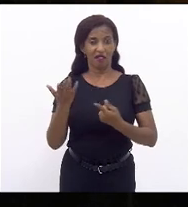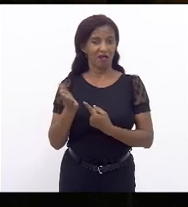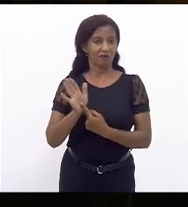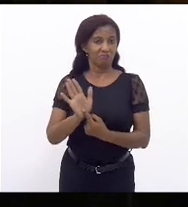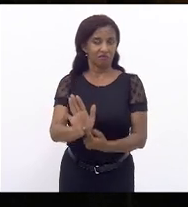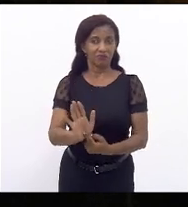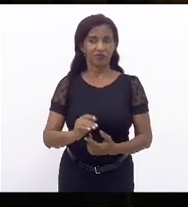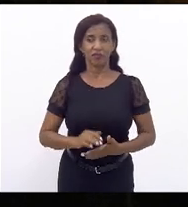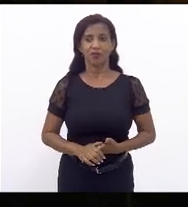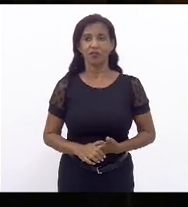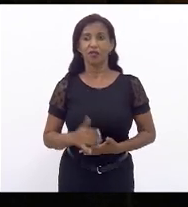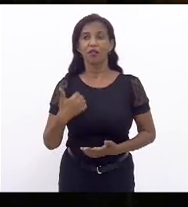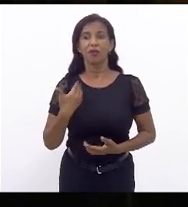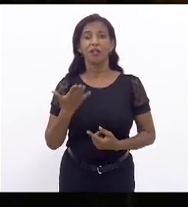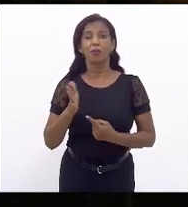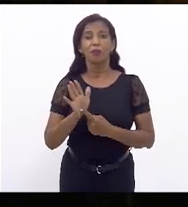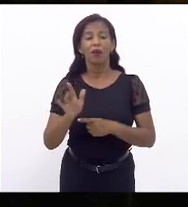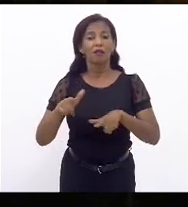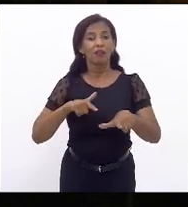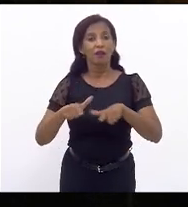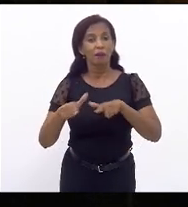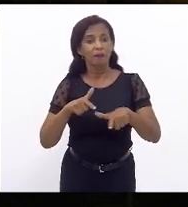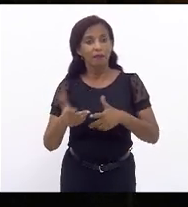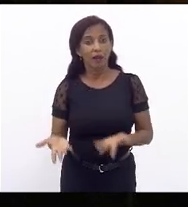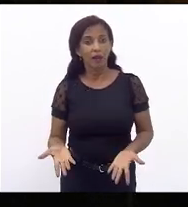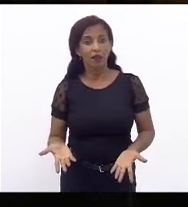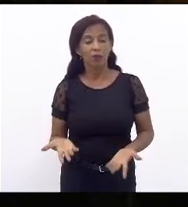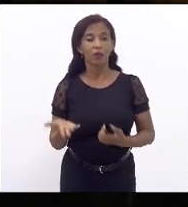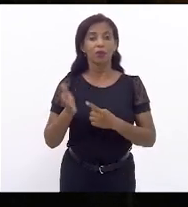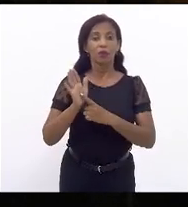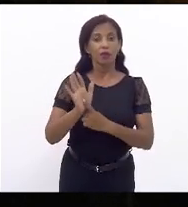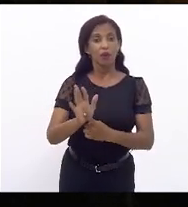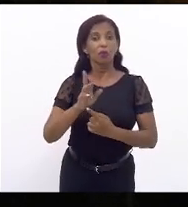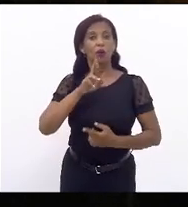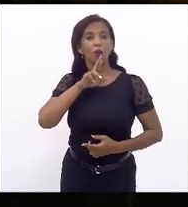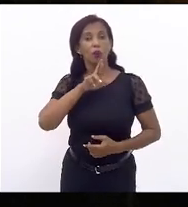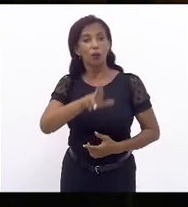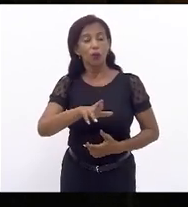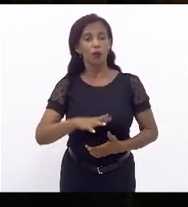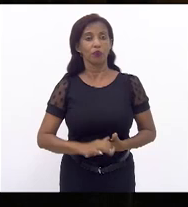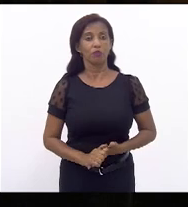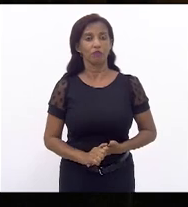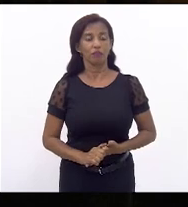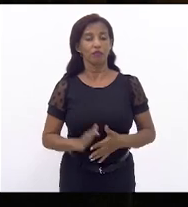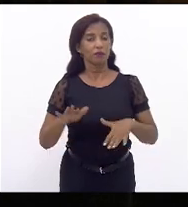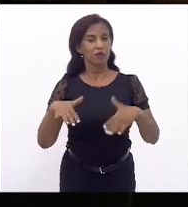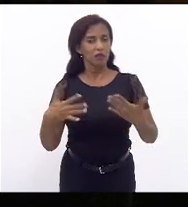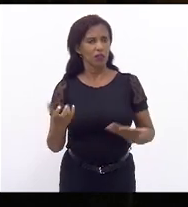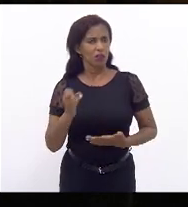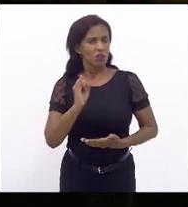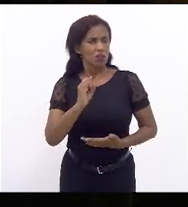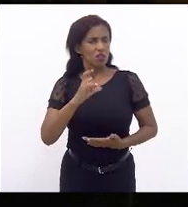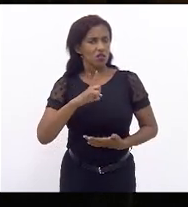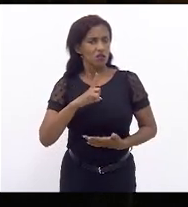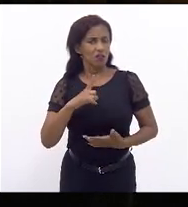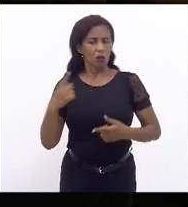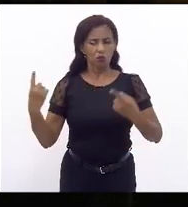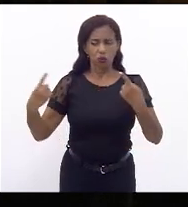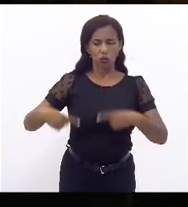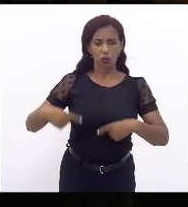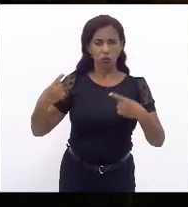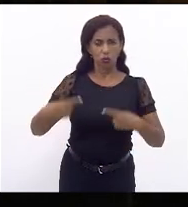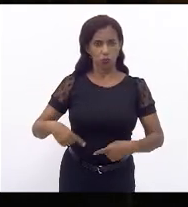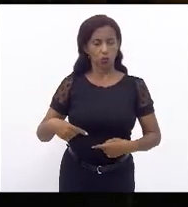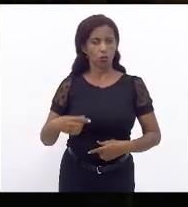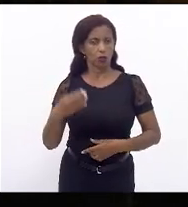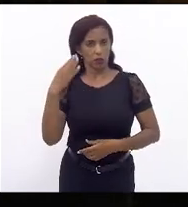só. Eu quero mostrar trabalho, eu quero mostrar resultados. Então, se tiver que ter algum duelo em relação a